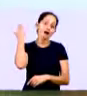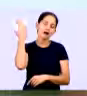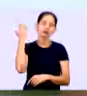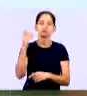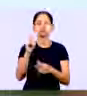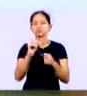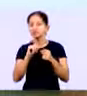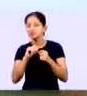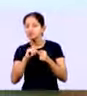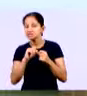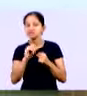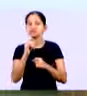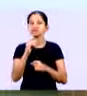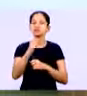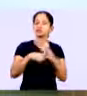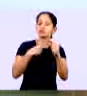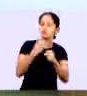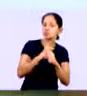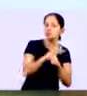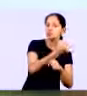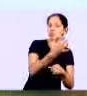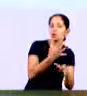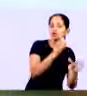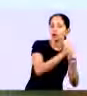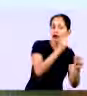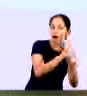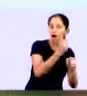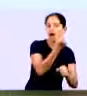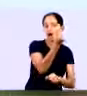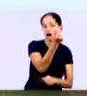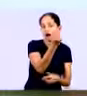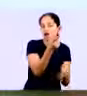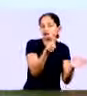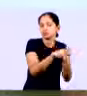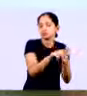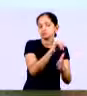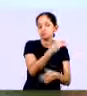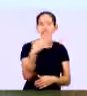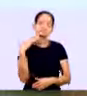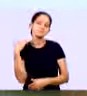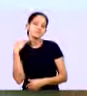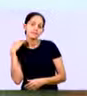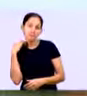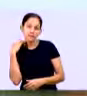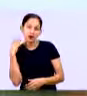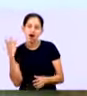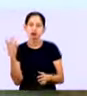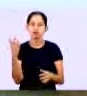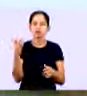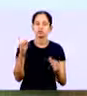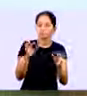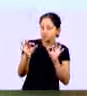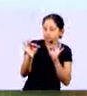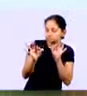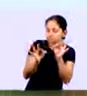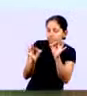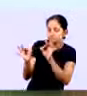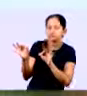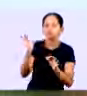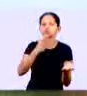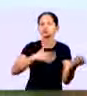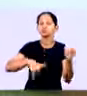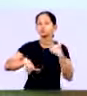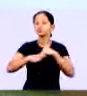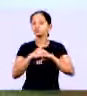ali movimento de caixa, eu vou pegar meu movimento bancário, meu fluxo de caixa, todos esses instrumentos